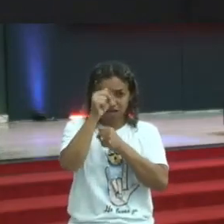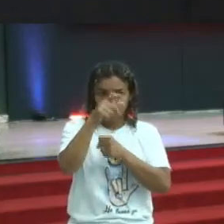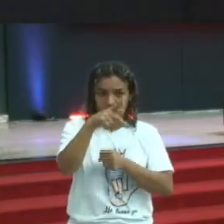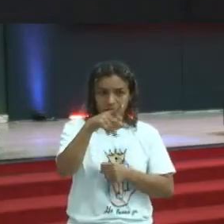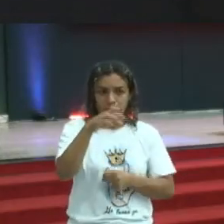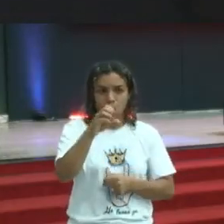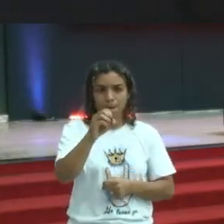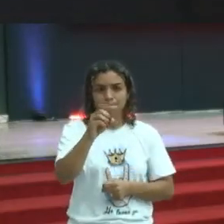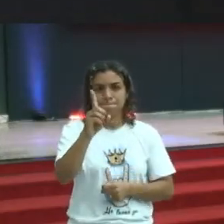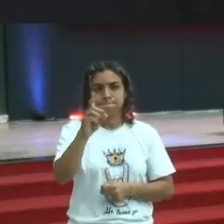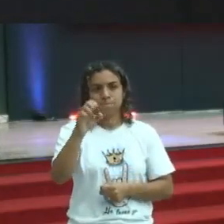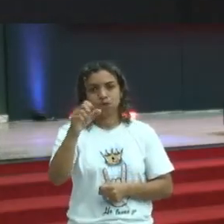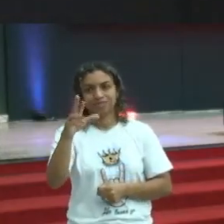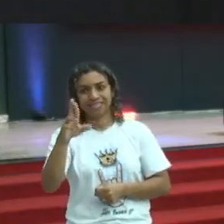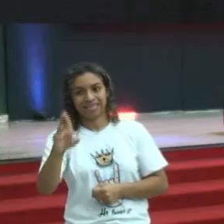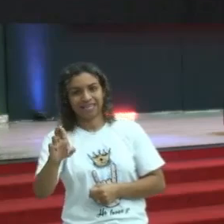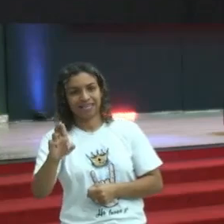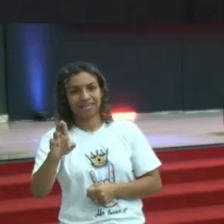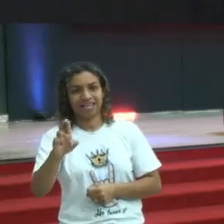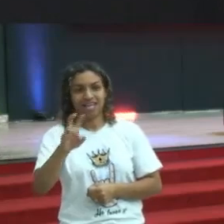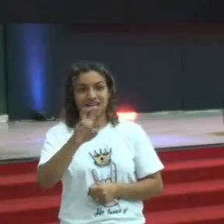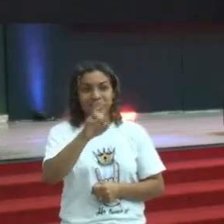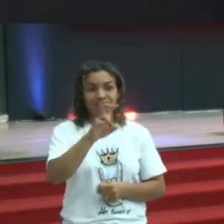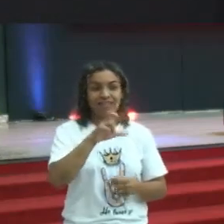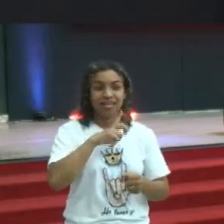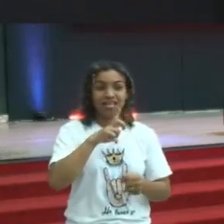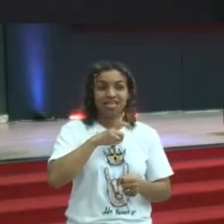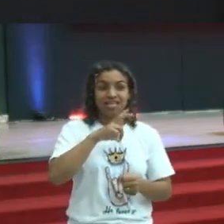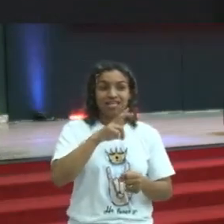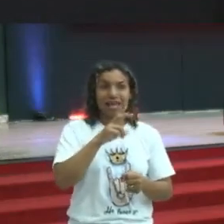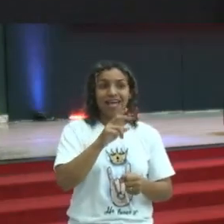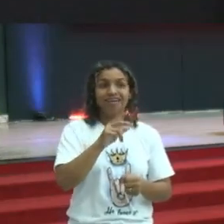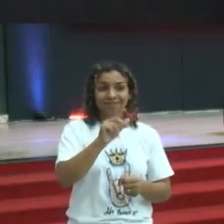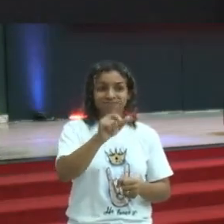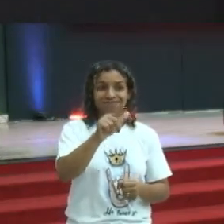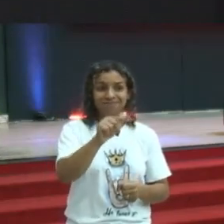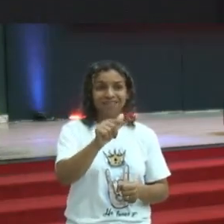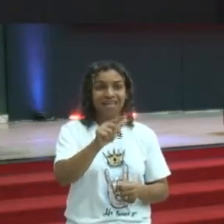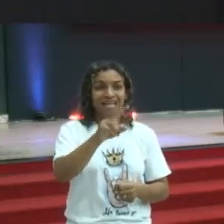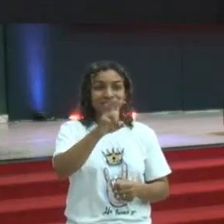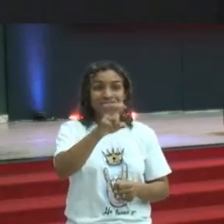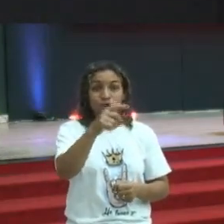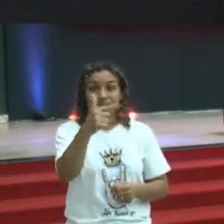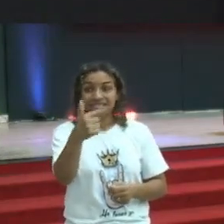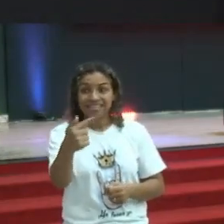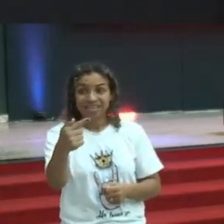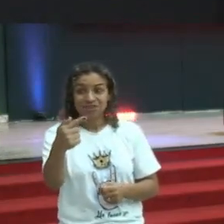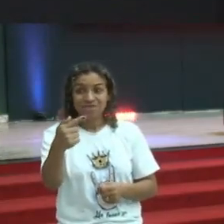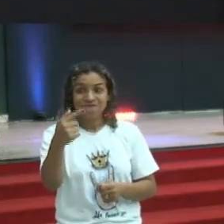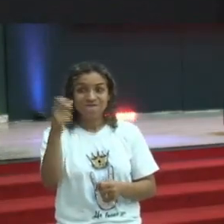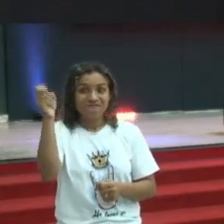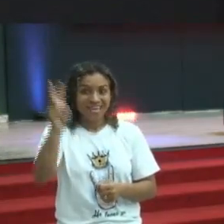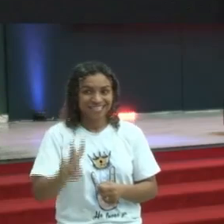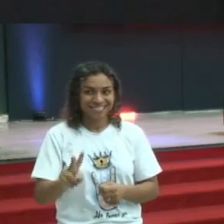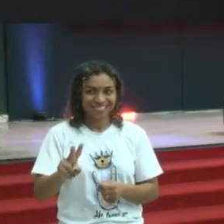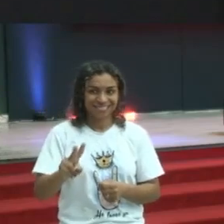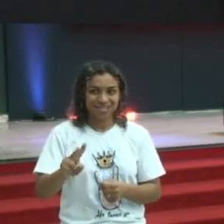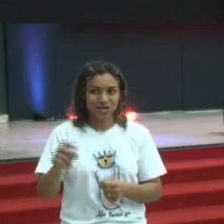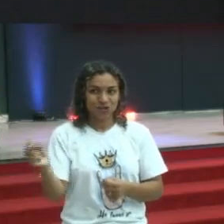ocorre 57 vezes no Novo Testamento. É a palavra que ocorre